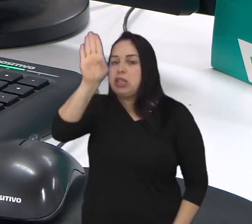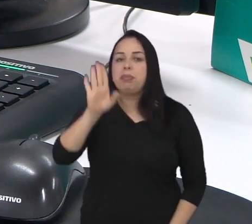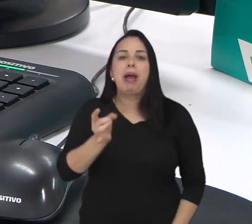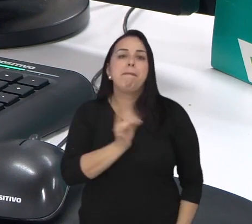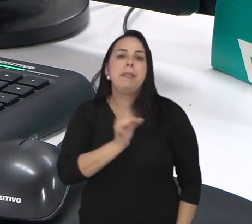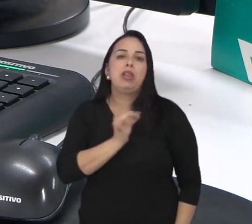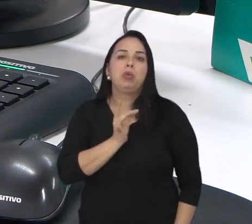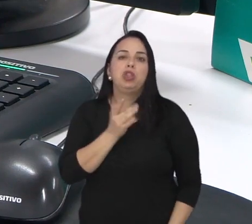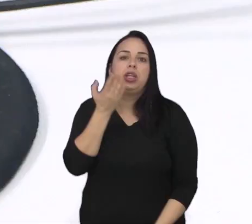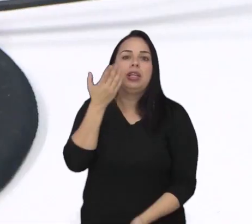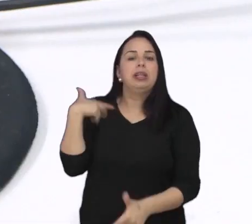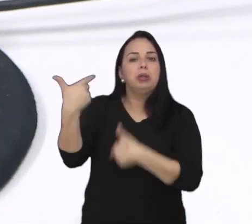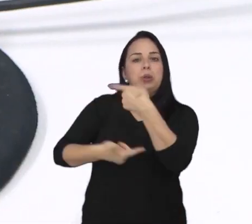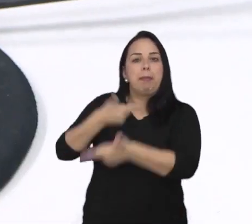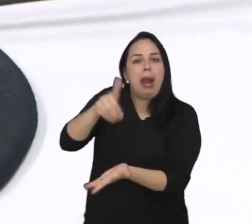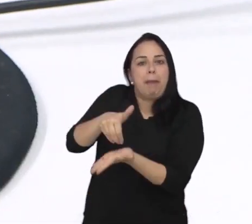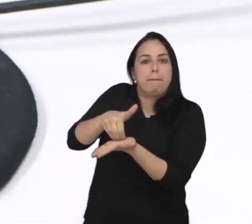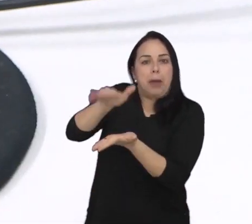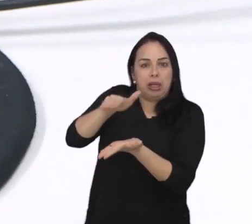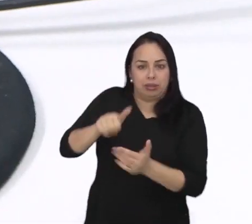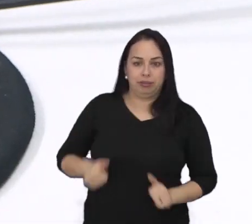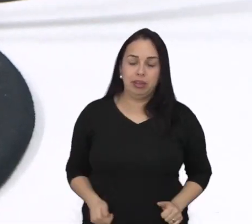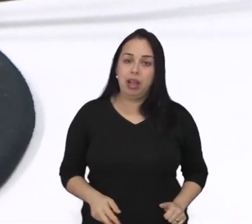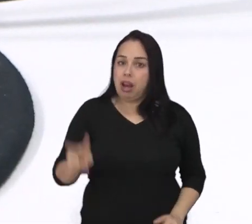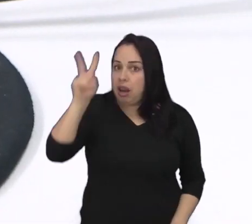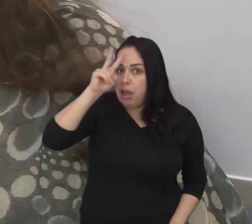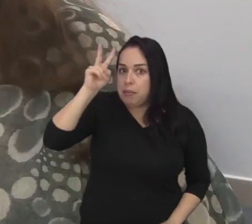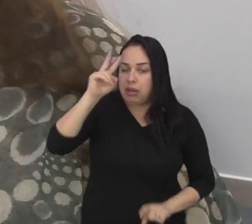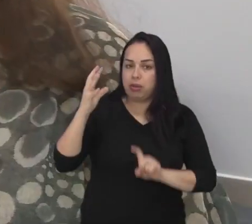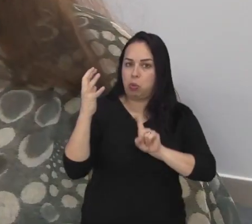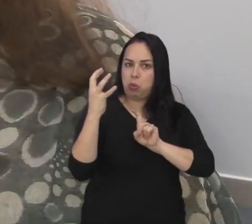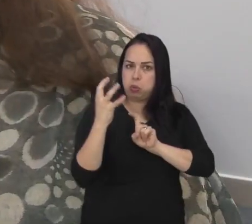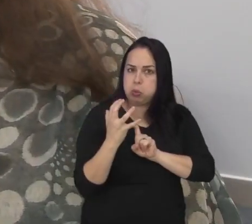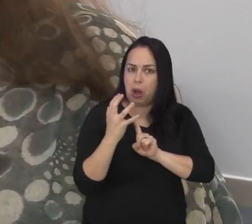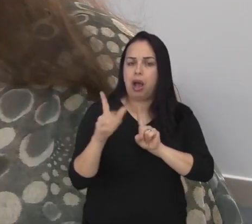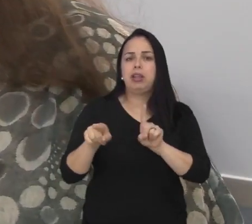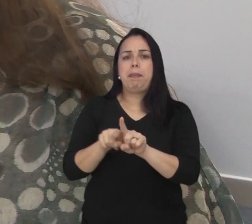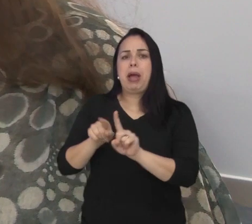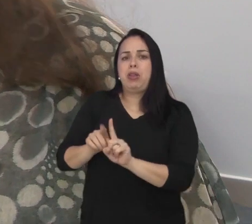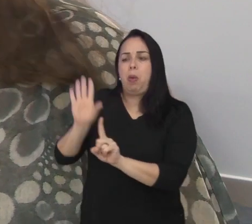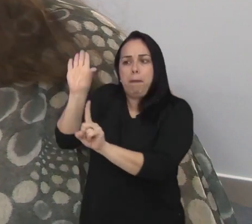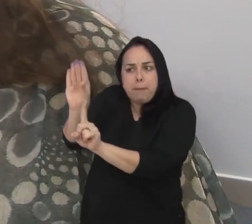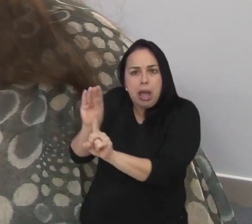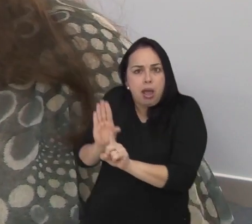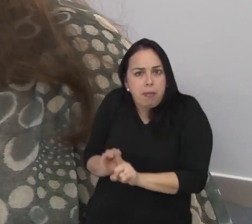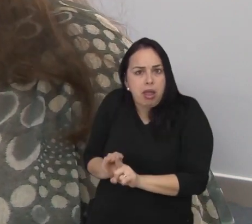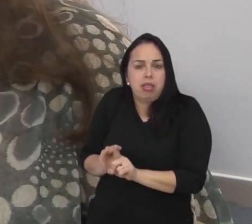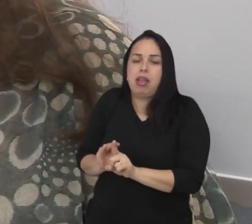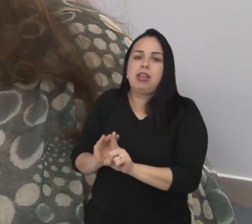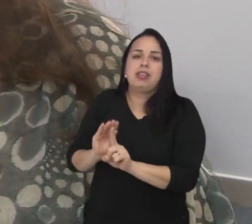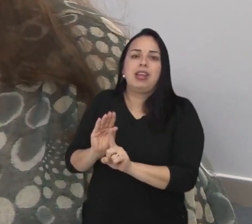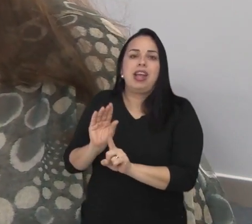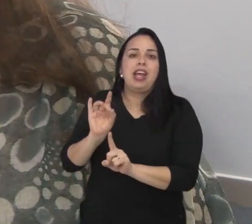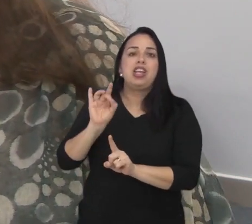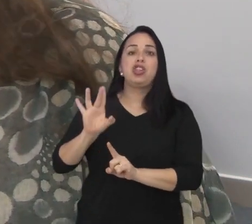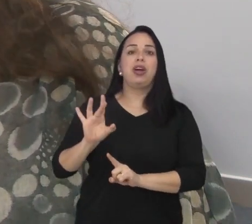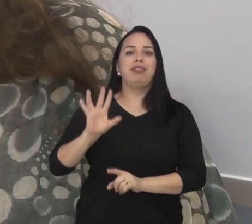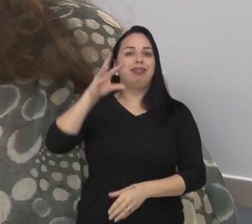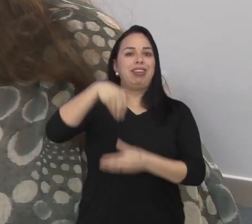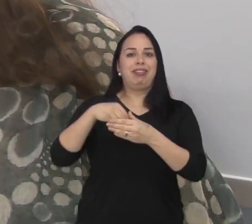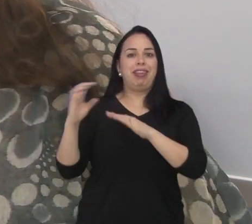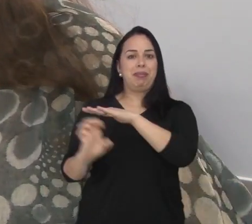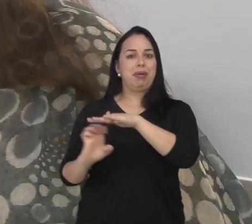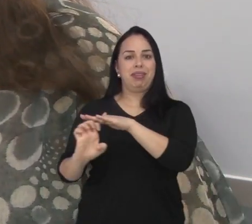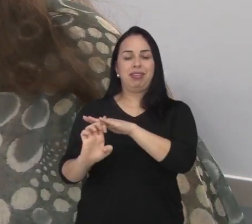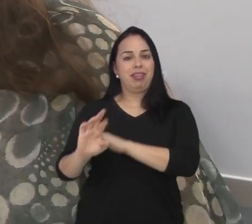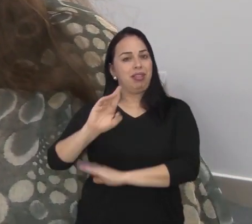denunciam, principalmente devido ao medo de perder o emprego. Lembrando que o assédio, tanto moral quanto o assédio sexual,